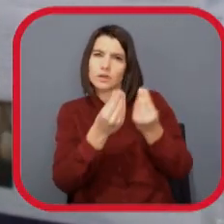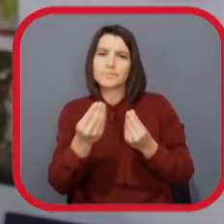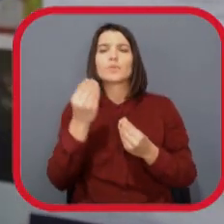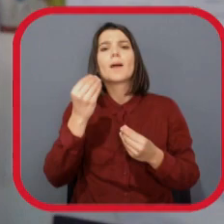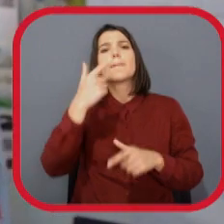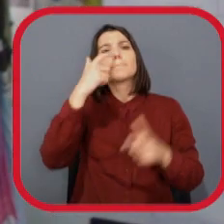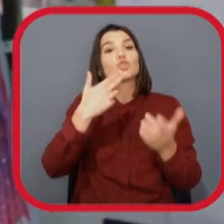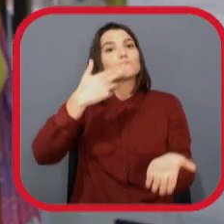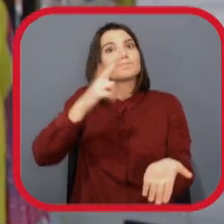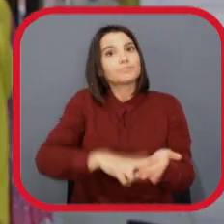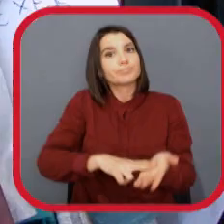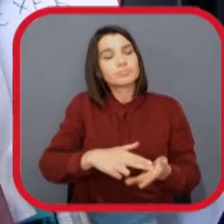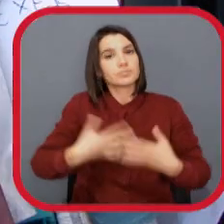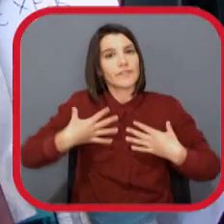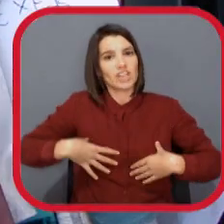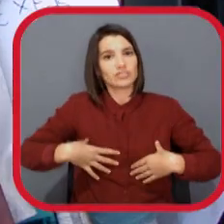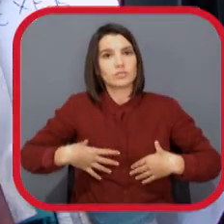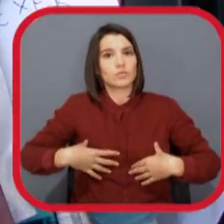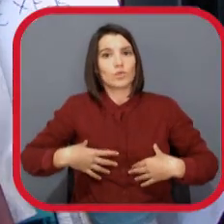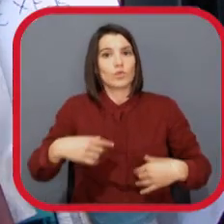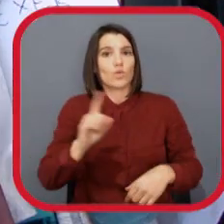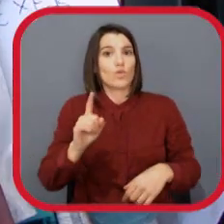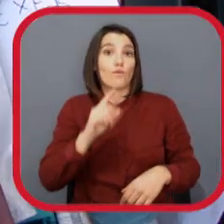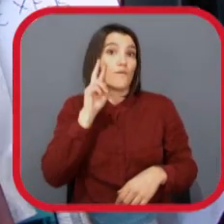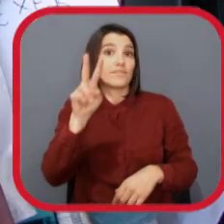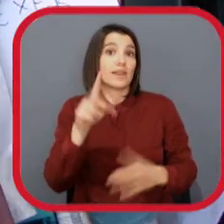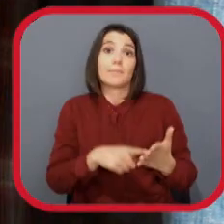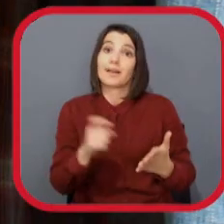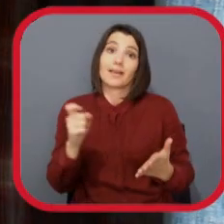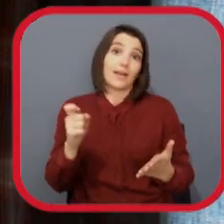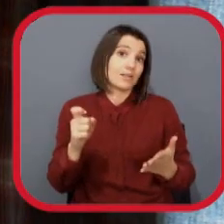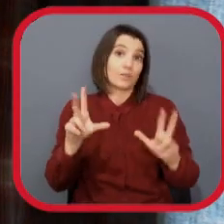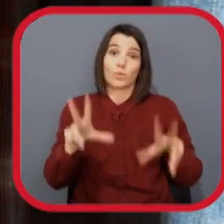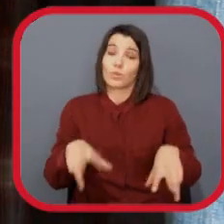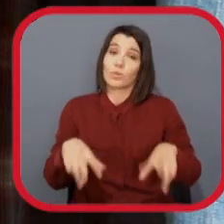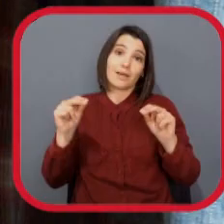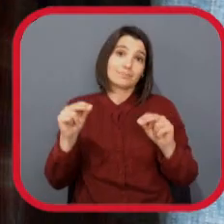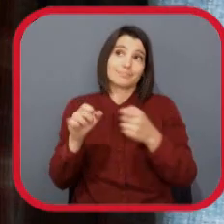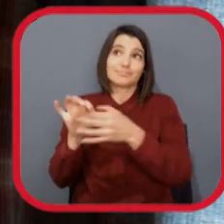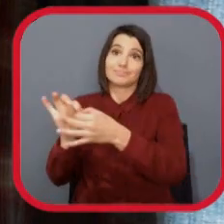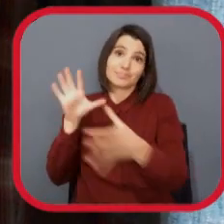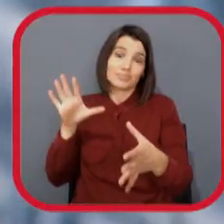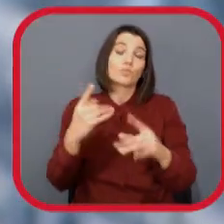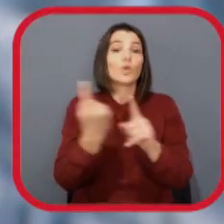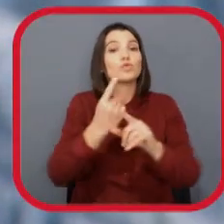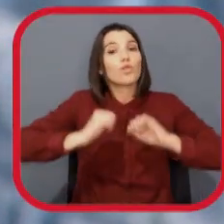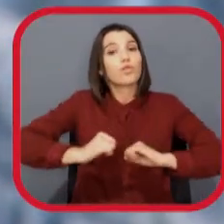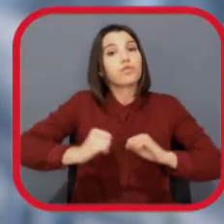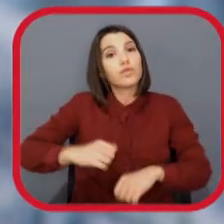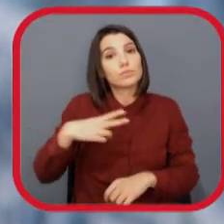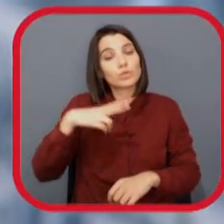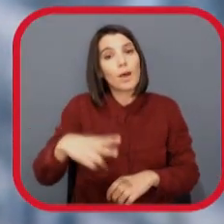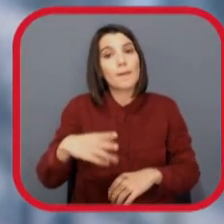que as pessoas reais usam. Eu não vou às séries americanas, nunca. Eu vou às